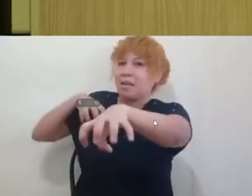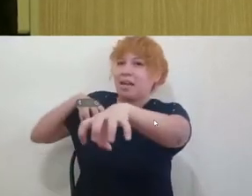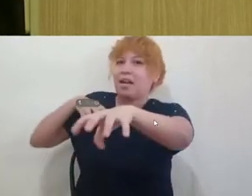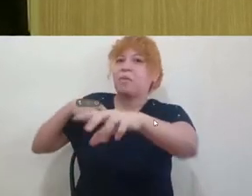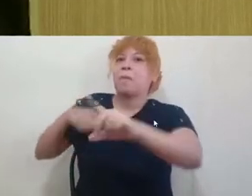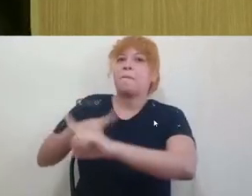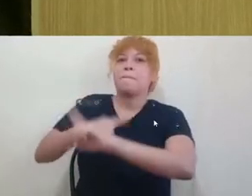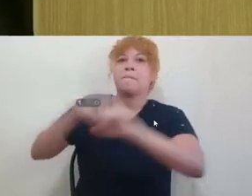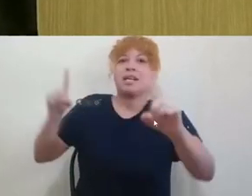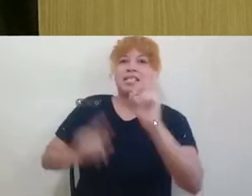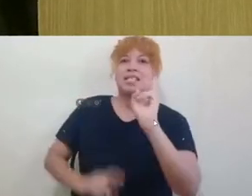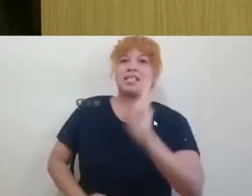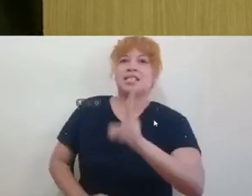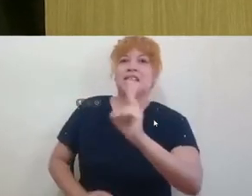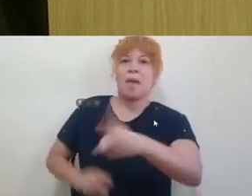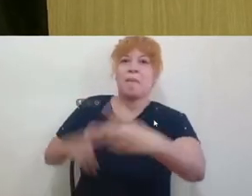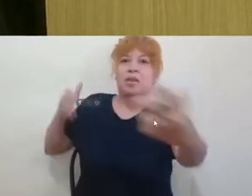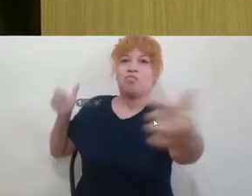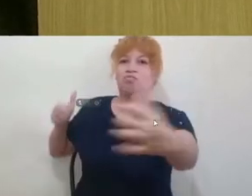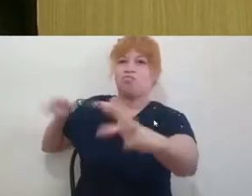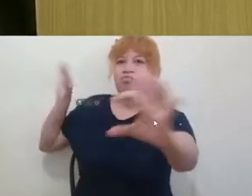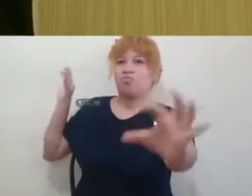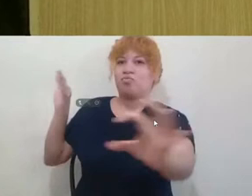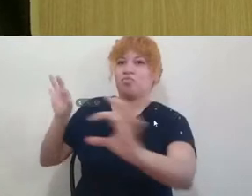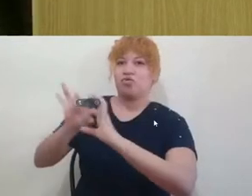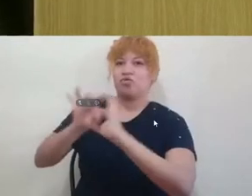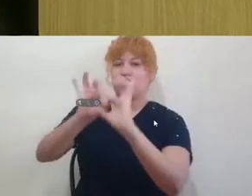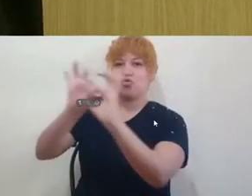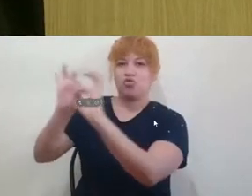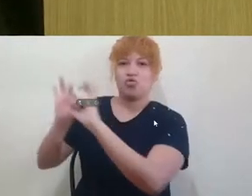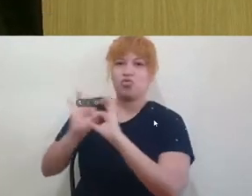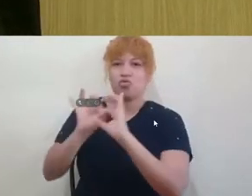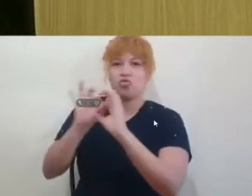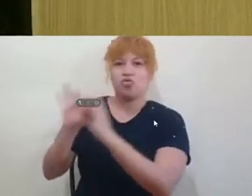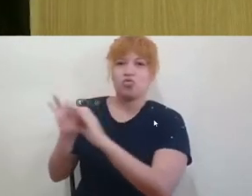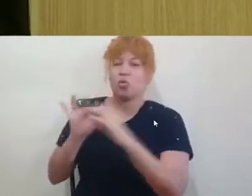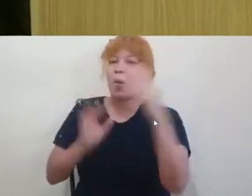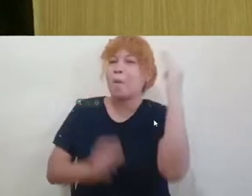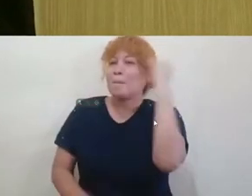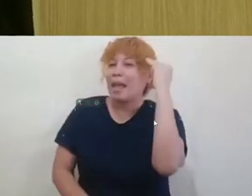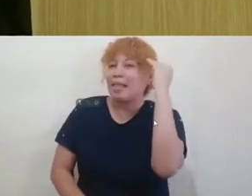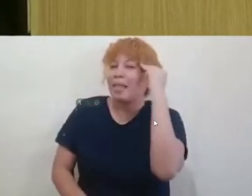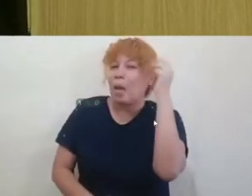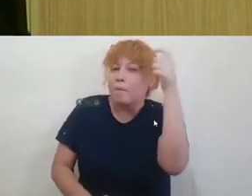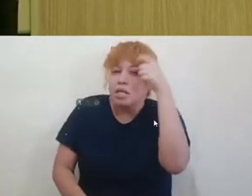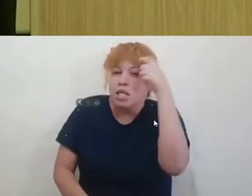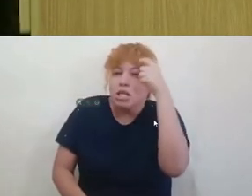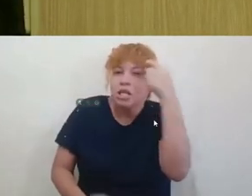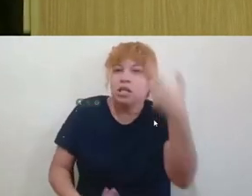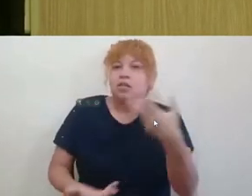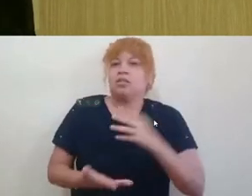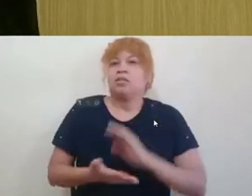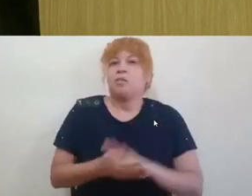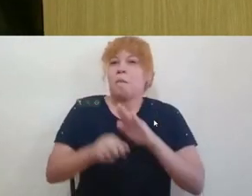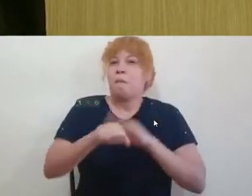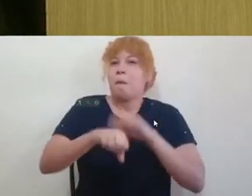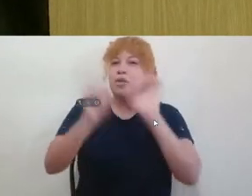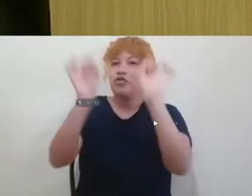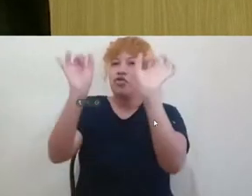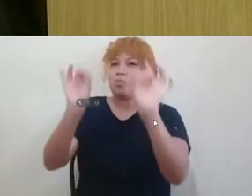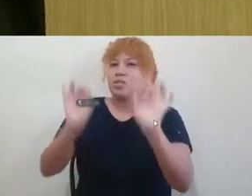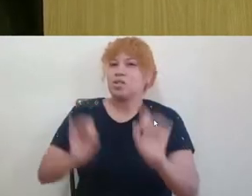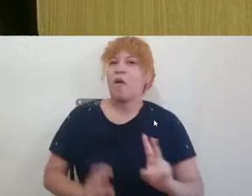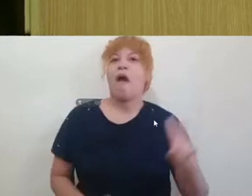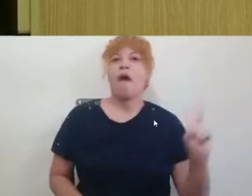aqui, nosso reitor, nossa pró-reitora de educação, de ensino, nossos três